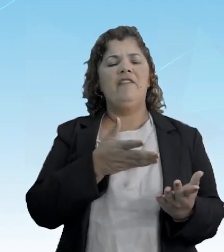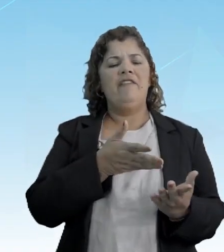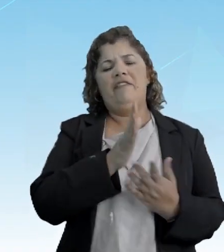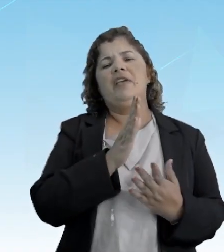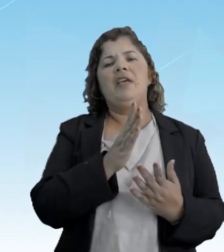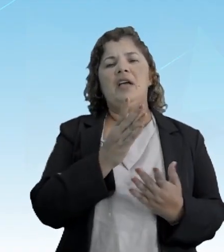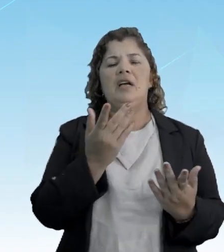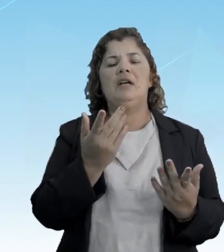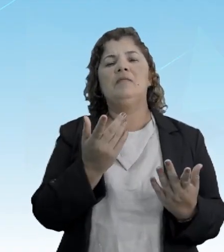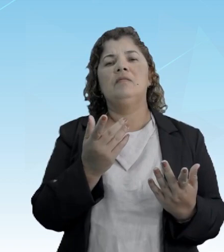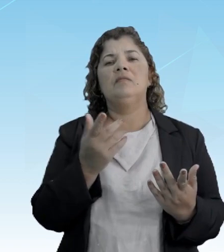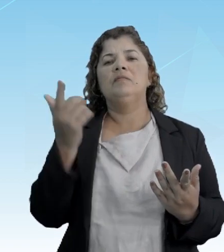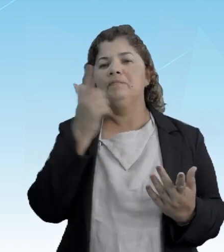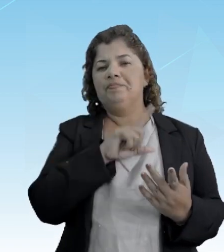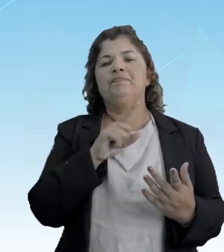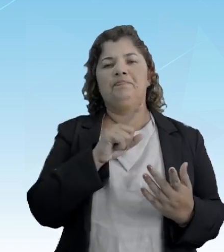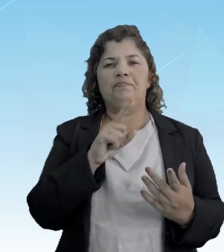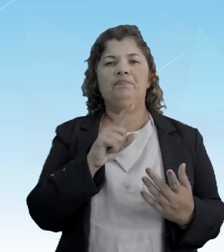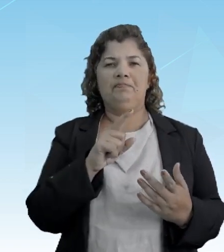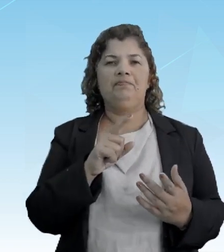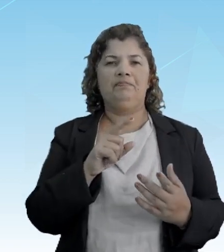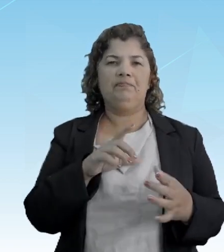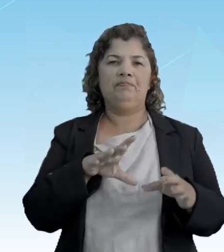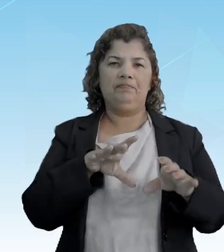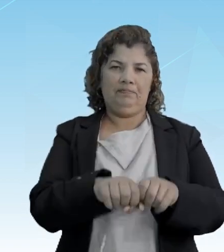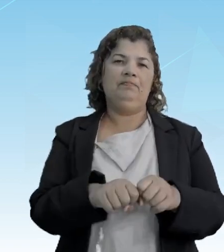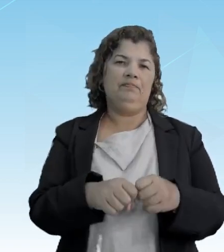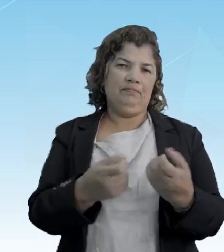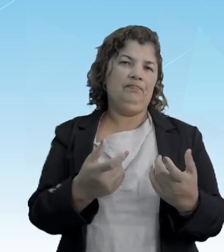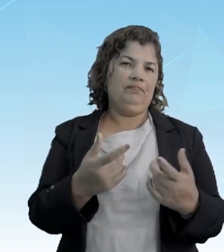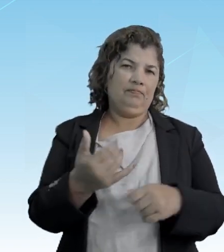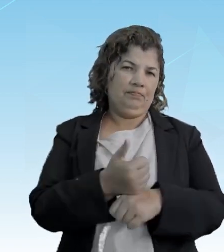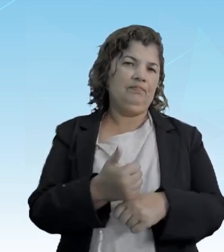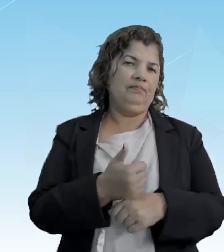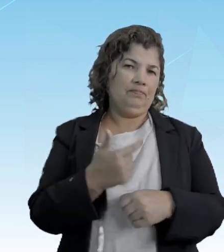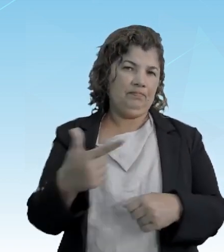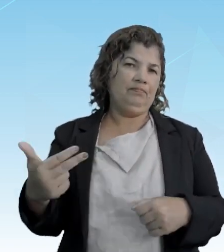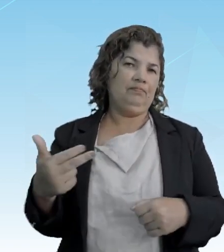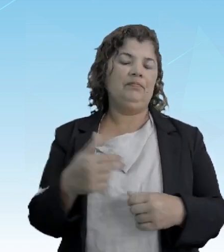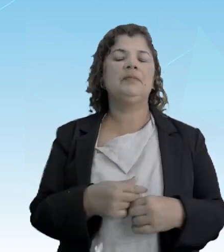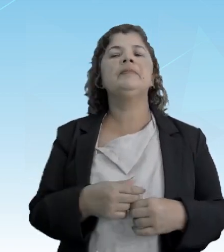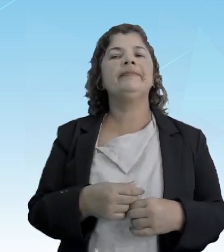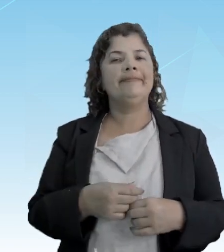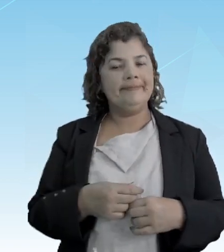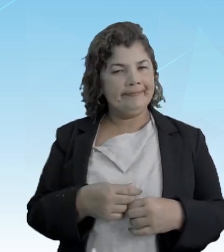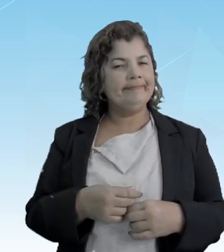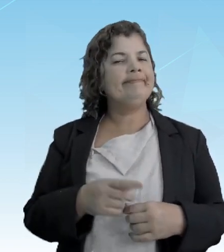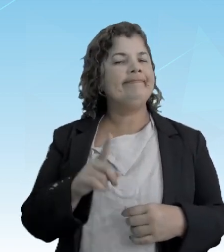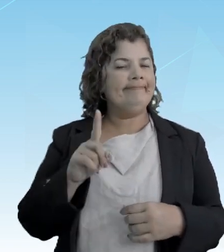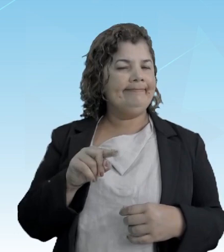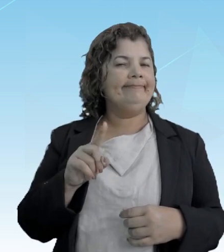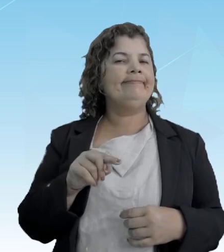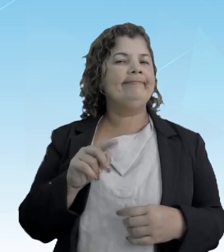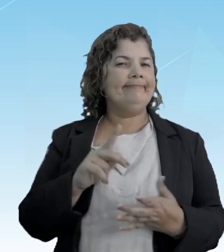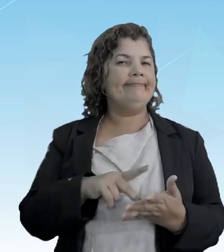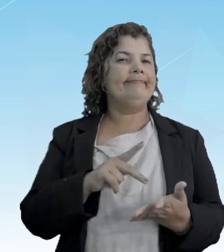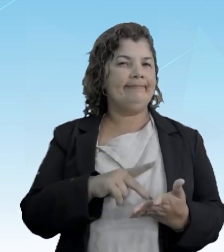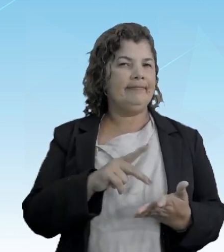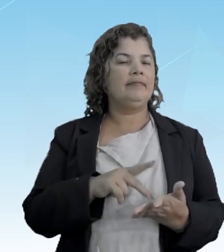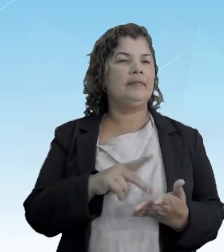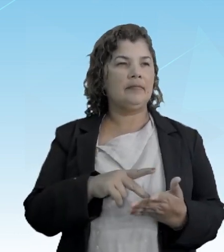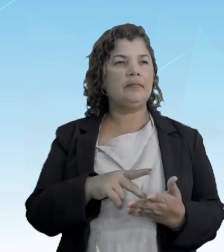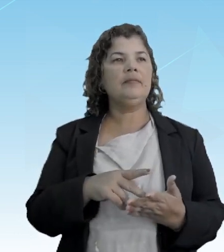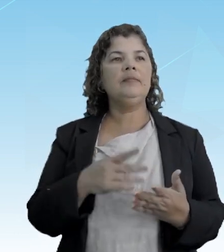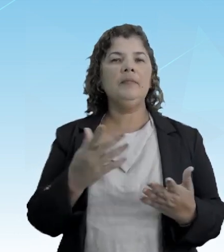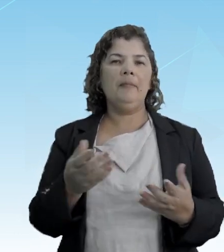realização? Exatamente. Se a gente for observar, e o professor Robson vai trazer mais na frente para a gente ver os